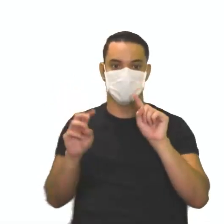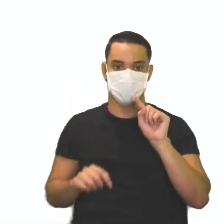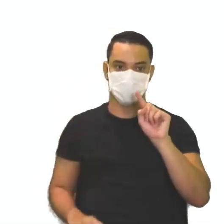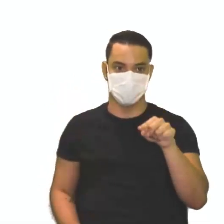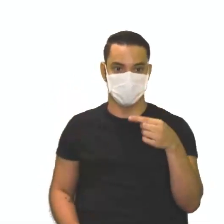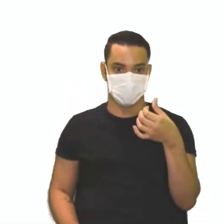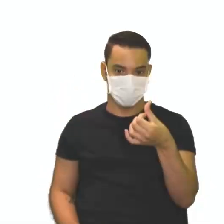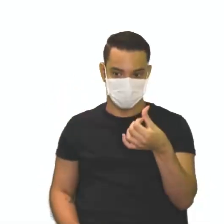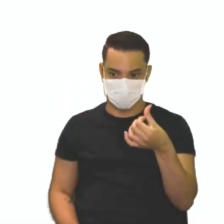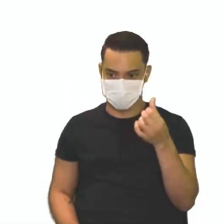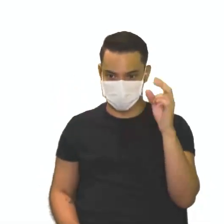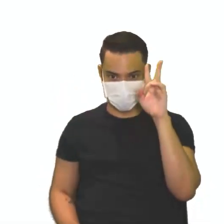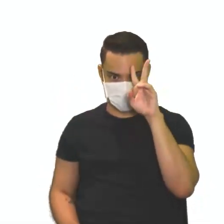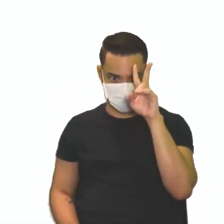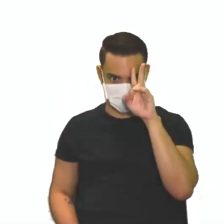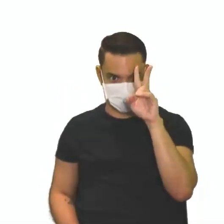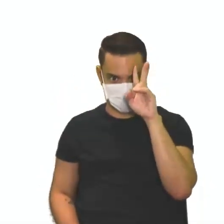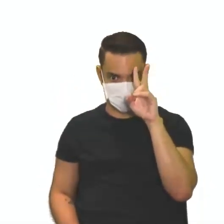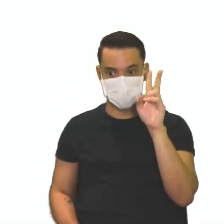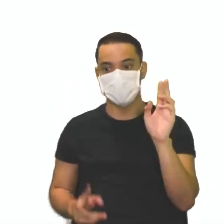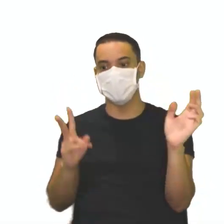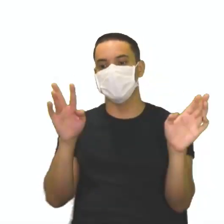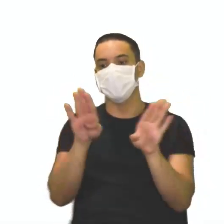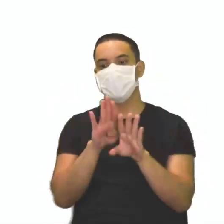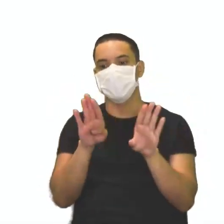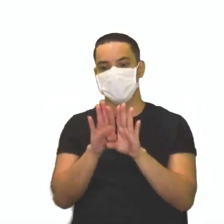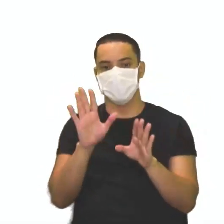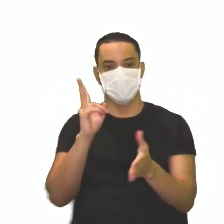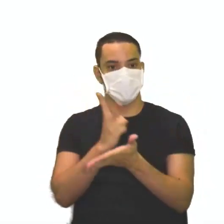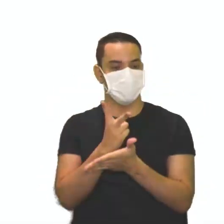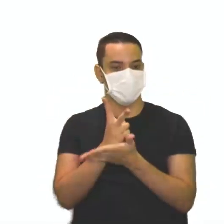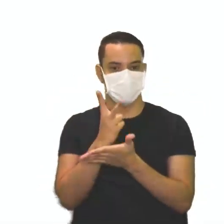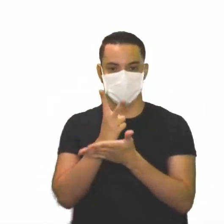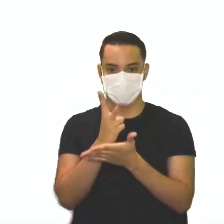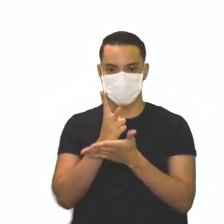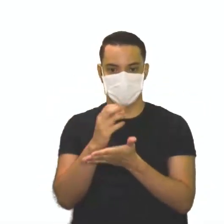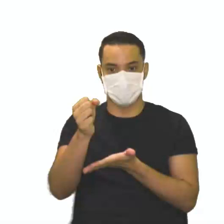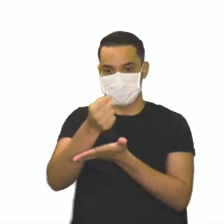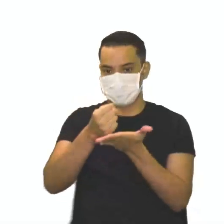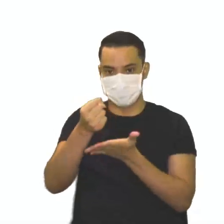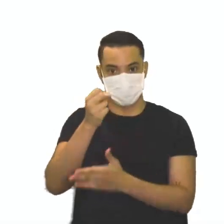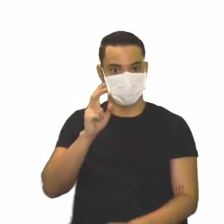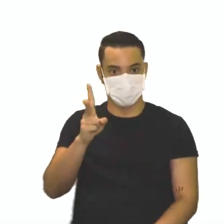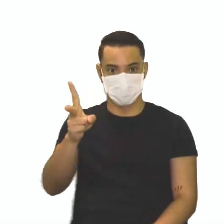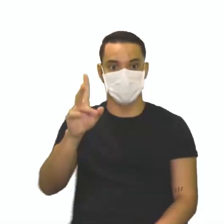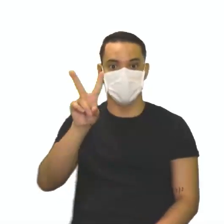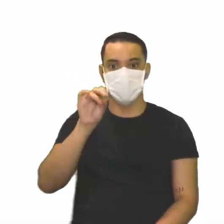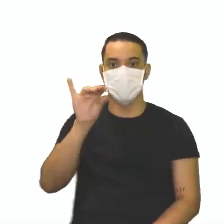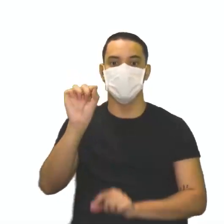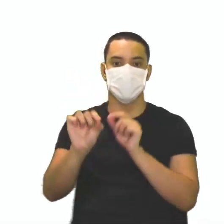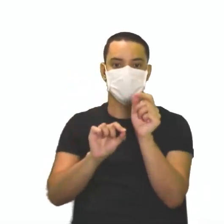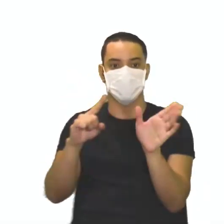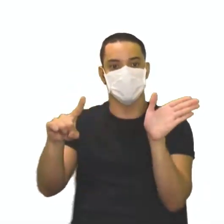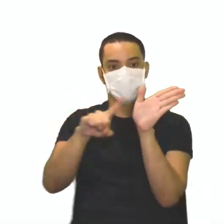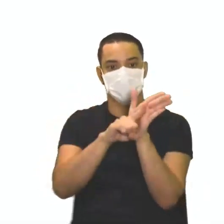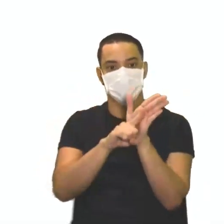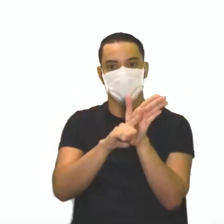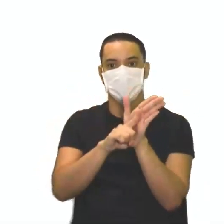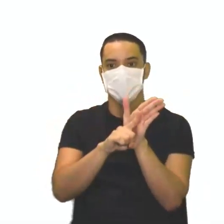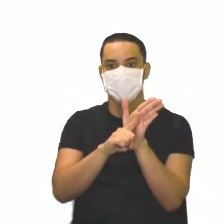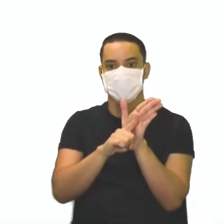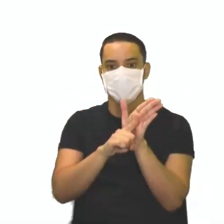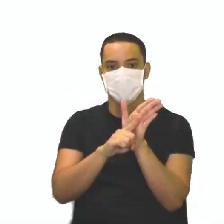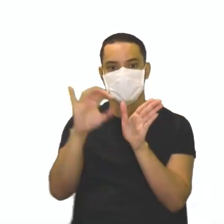1,6, certo? Eu vou conservar a base e vou subtrair os expoentes, levando